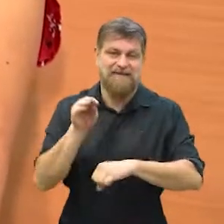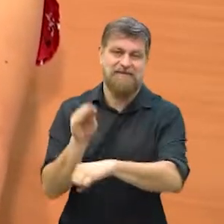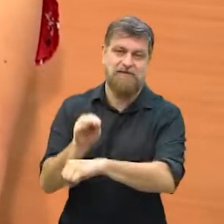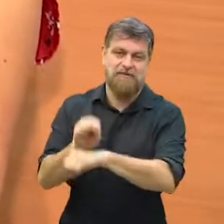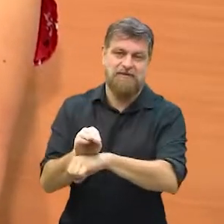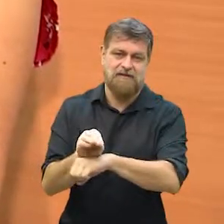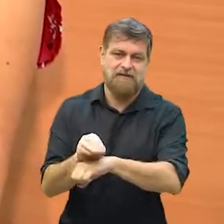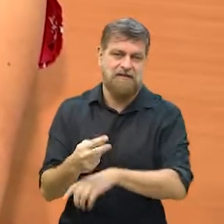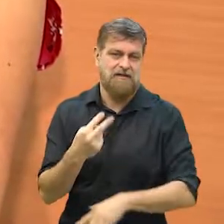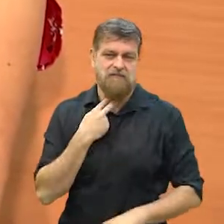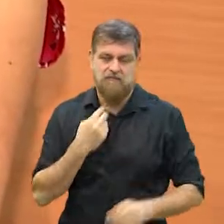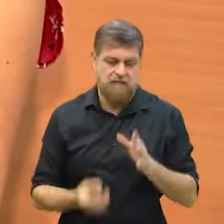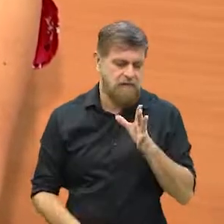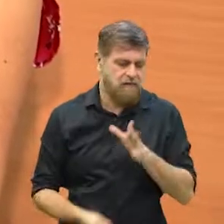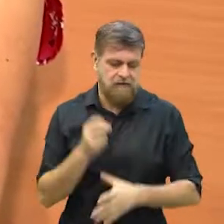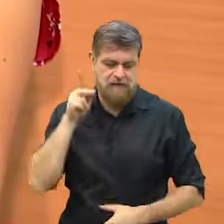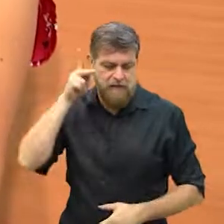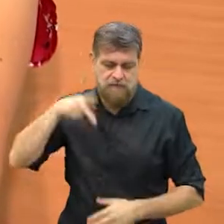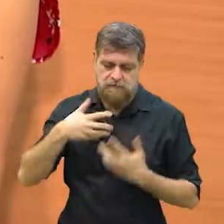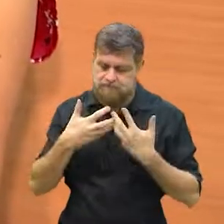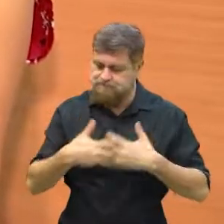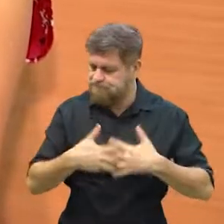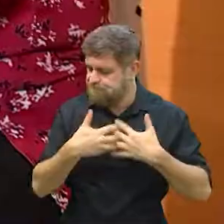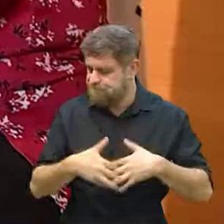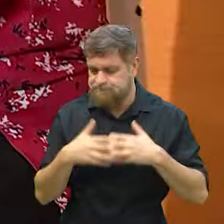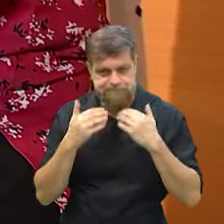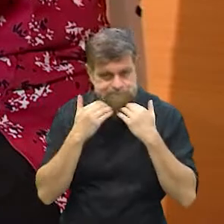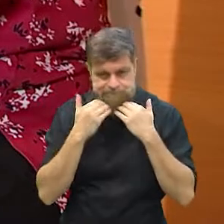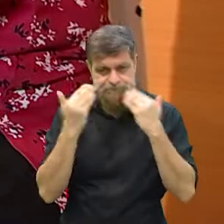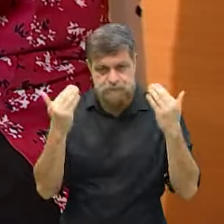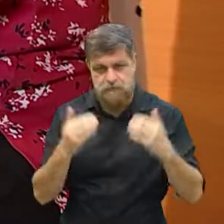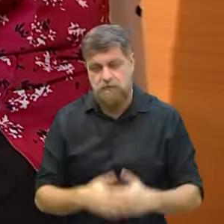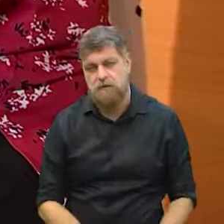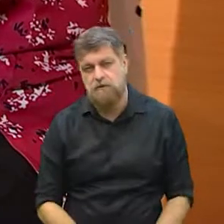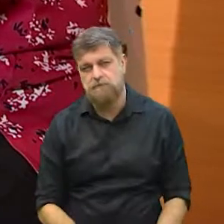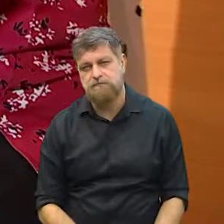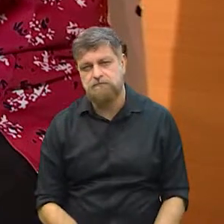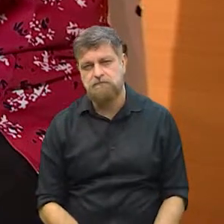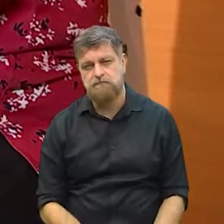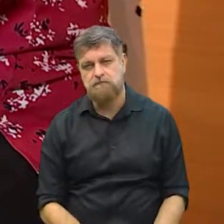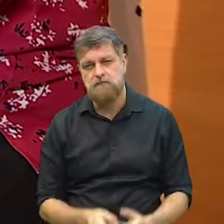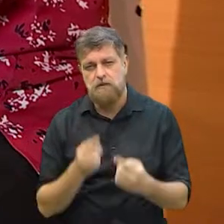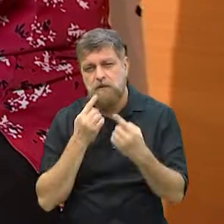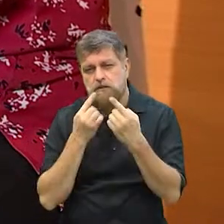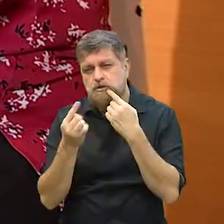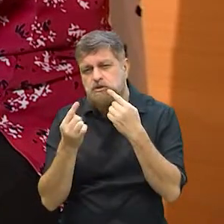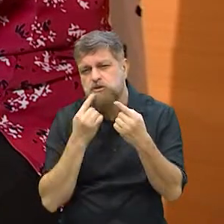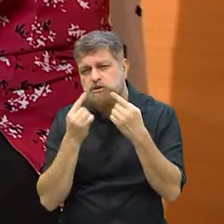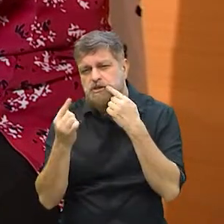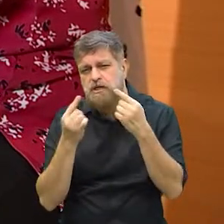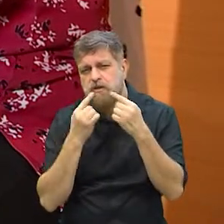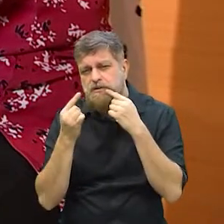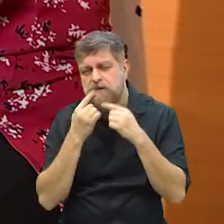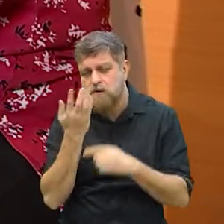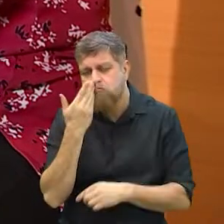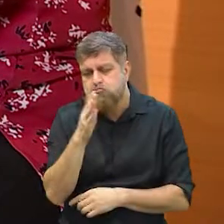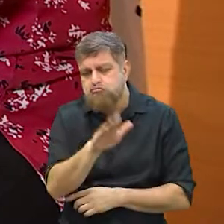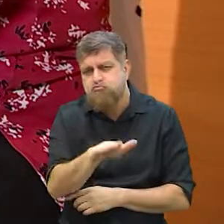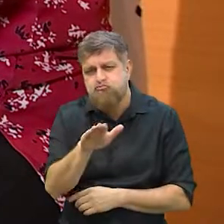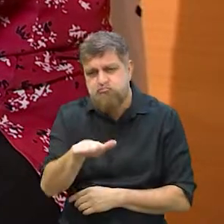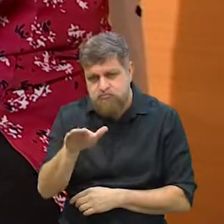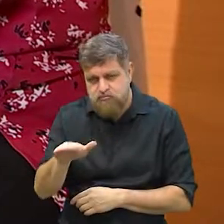crianças, você não consegue implementar uma política que seja efetiva. A senhora falou aí dialogar, é preciso dialogar